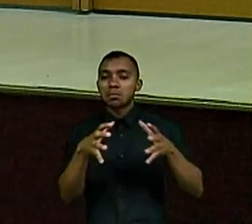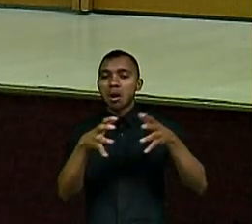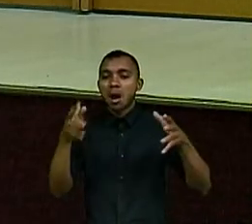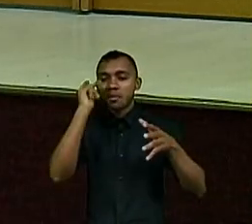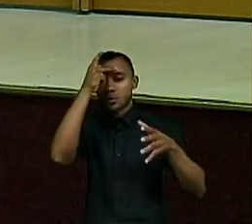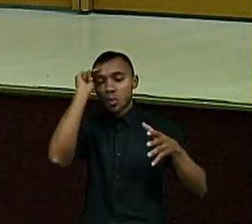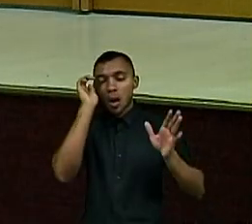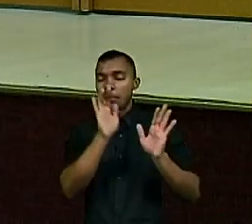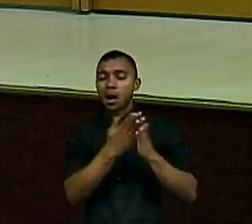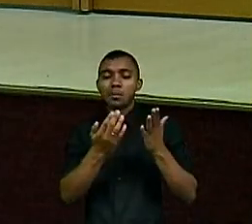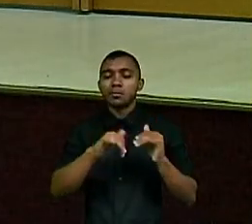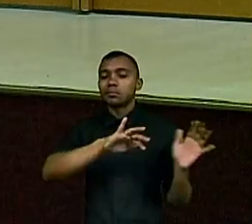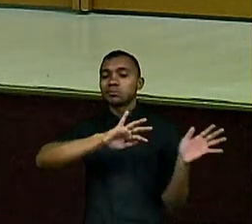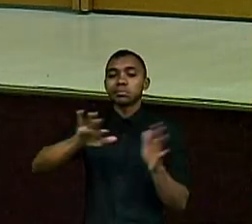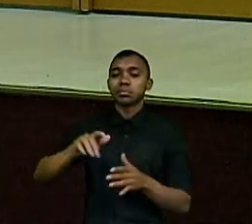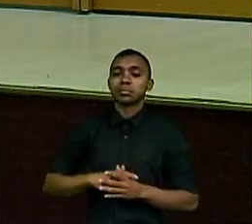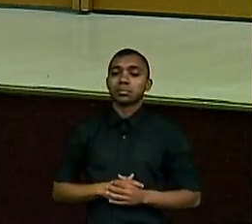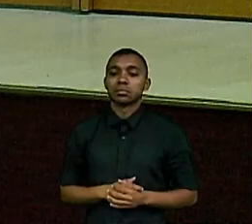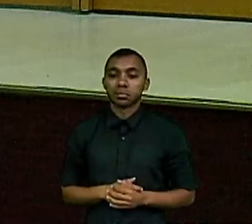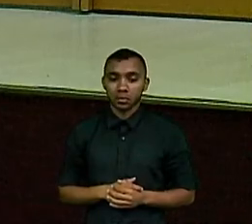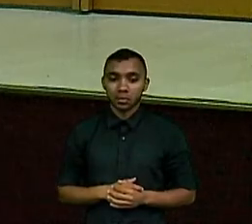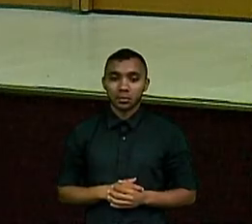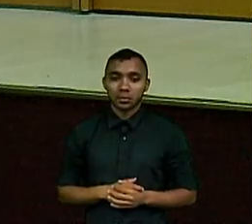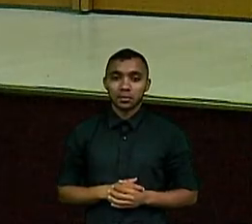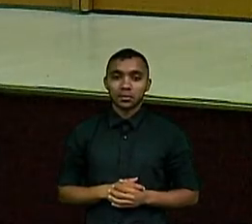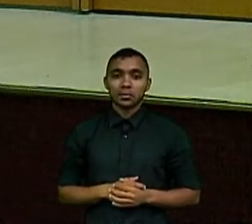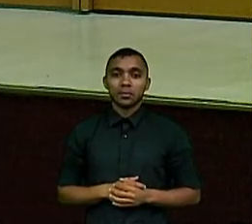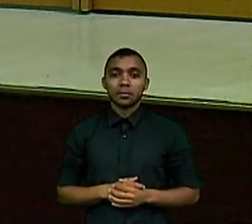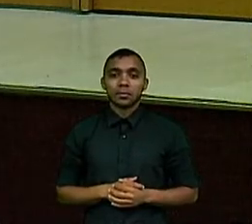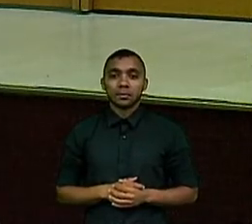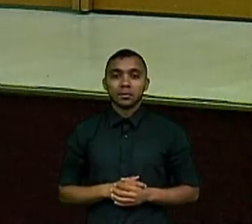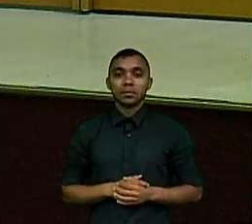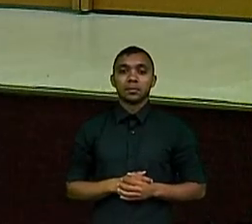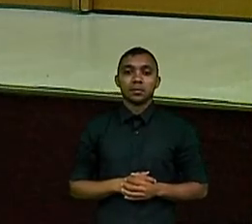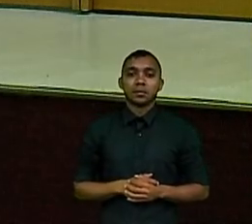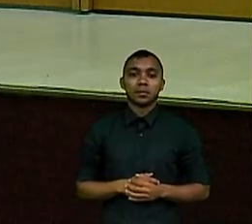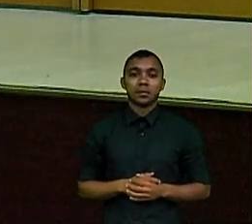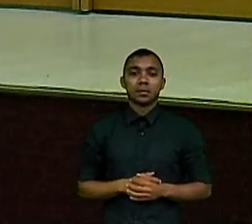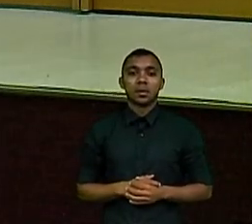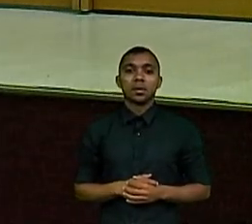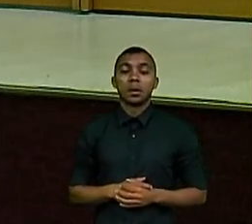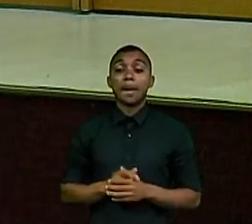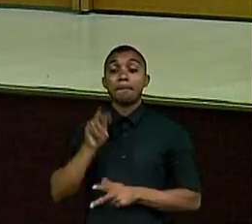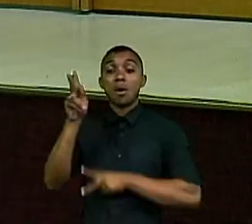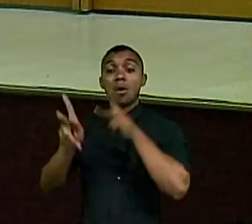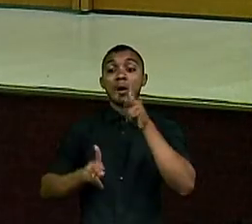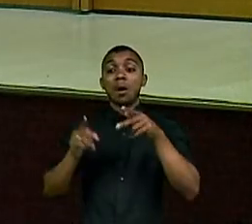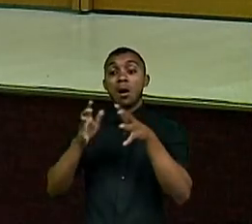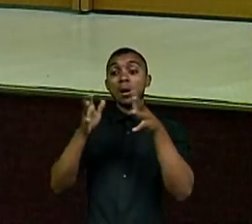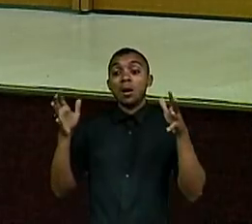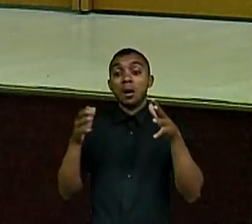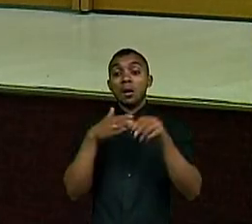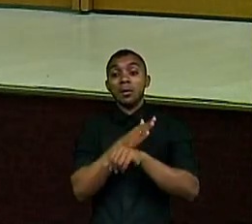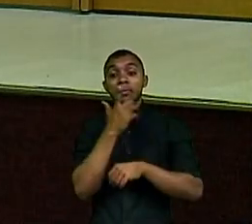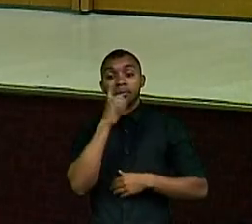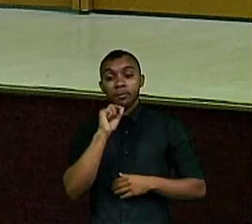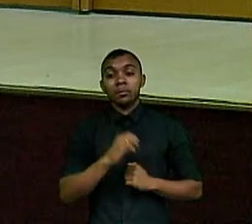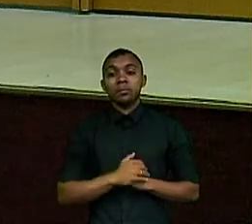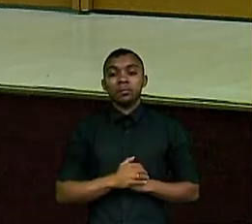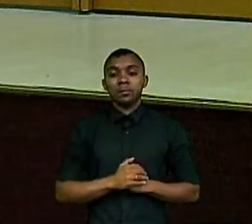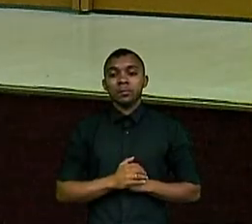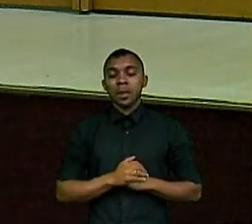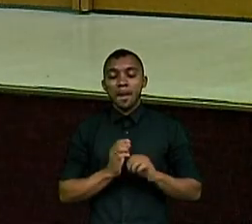população do da vida política e a maior parte dessa população boa parte dela era composta por burgueses